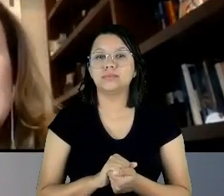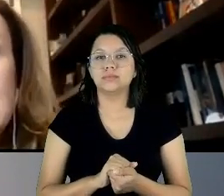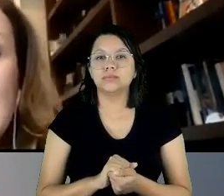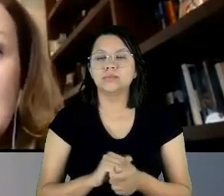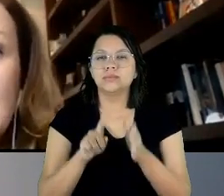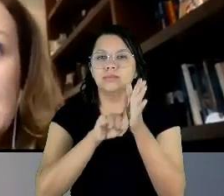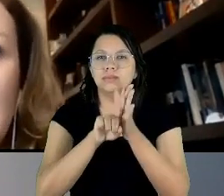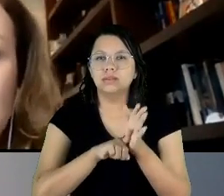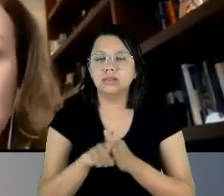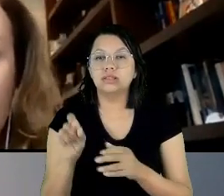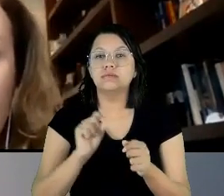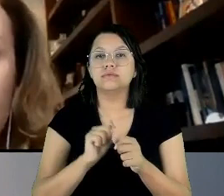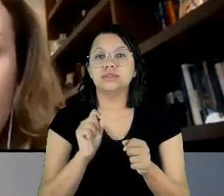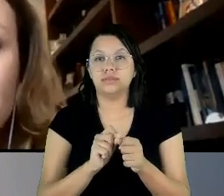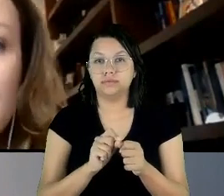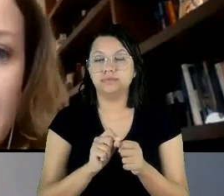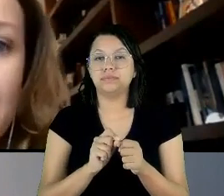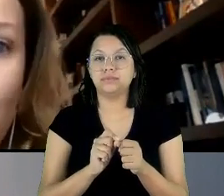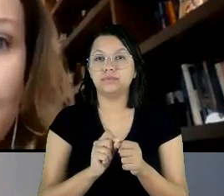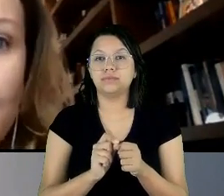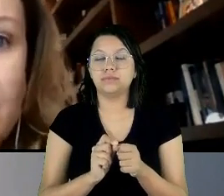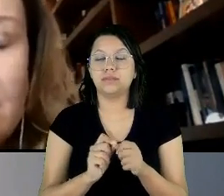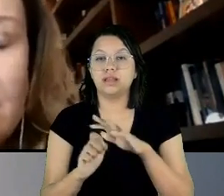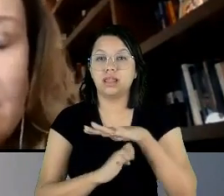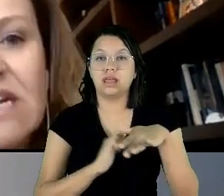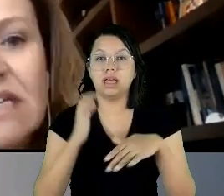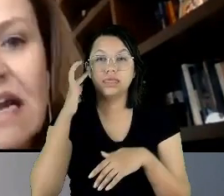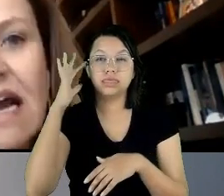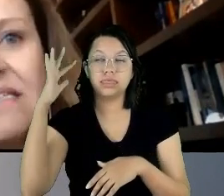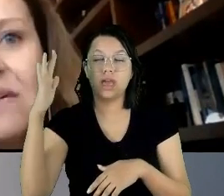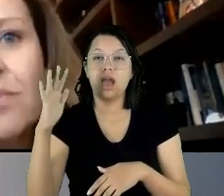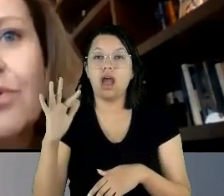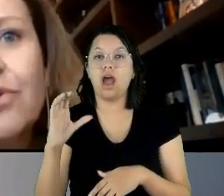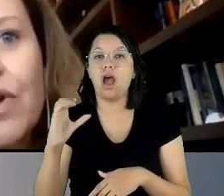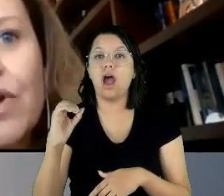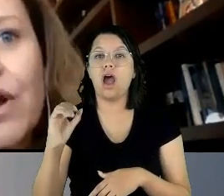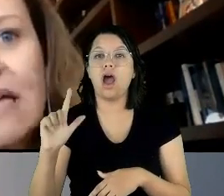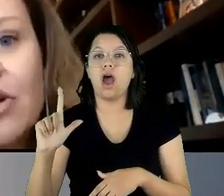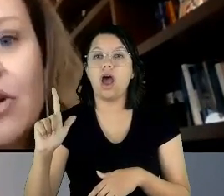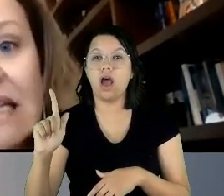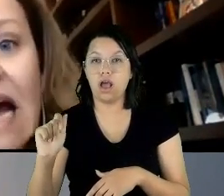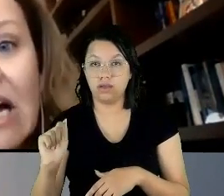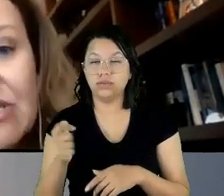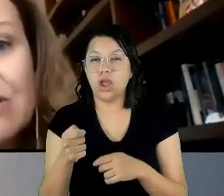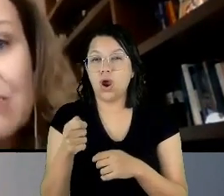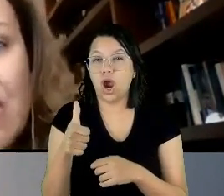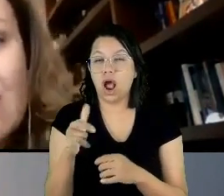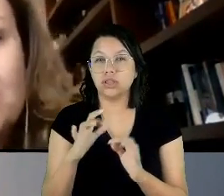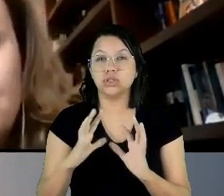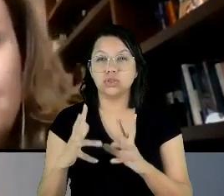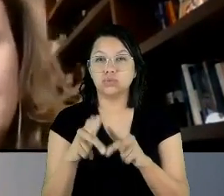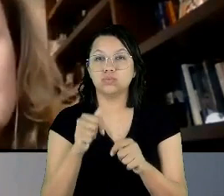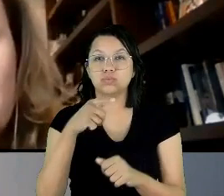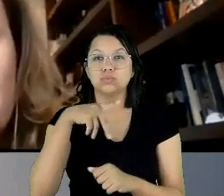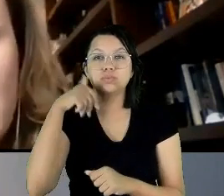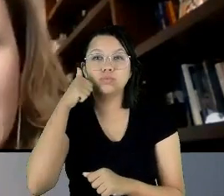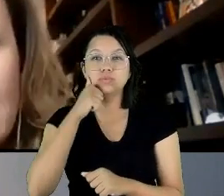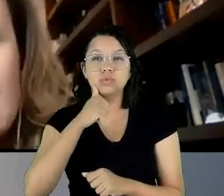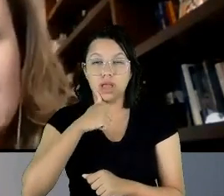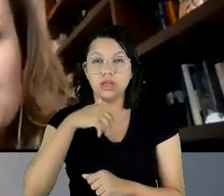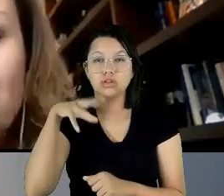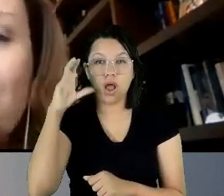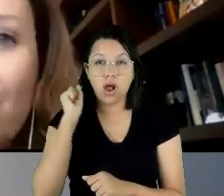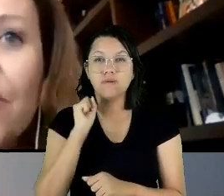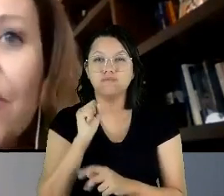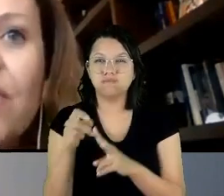Uma pesquisa realizada pelo Think Olga, alguns anos atrás, apontou que quase a totalidade das mulheres ouvidas